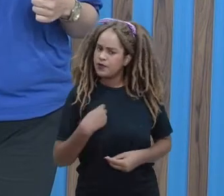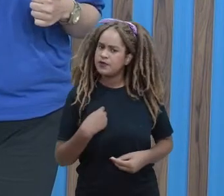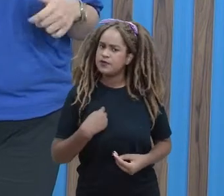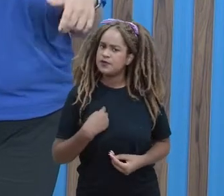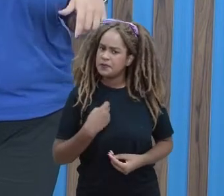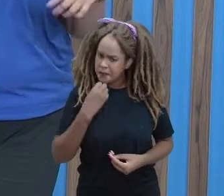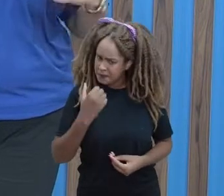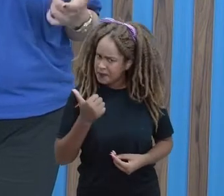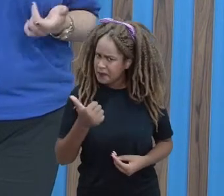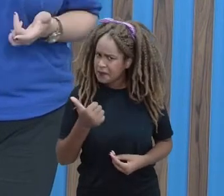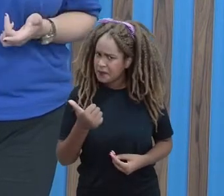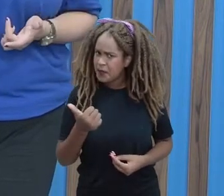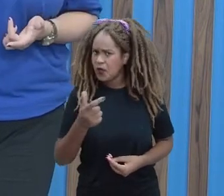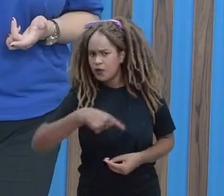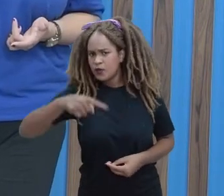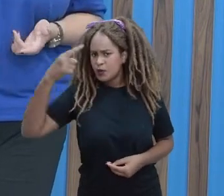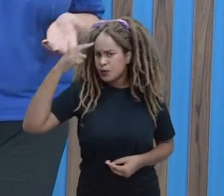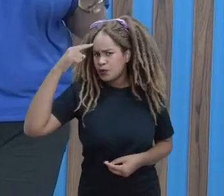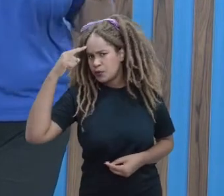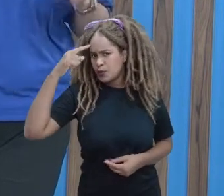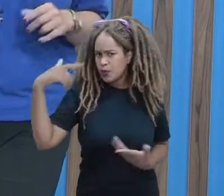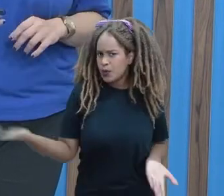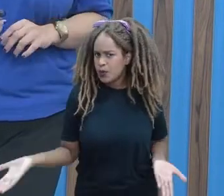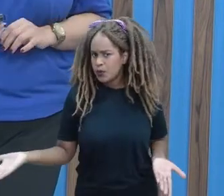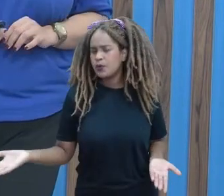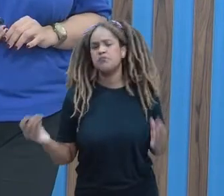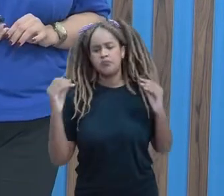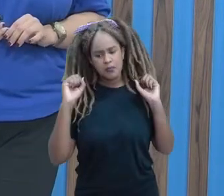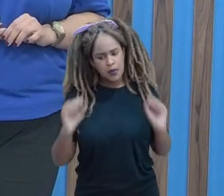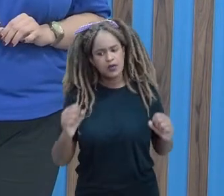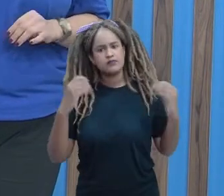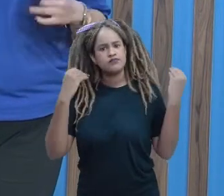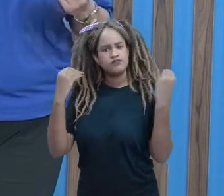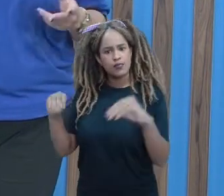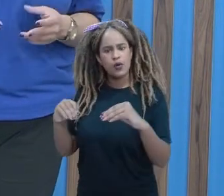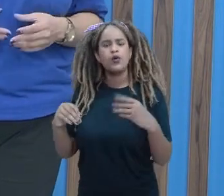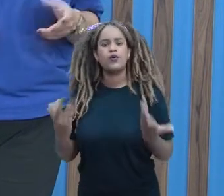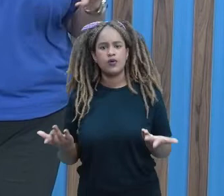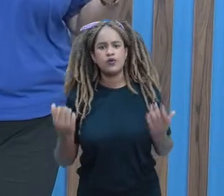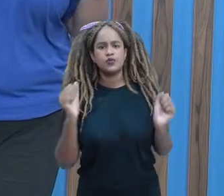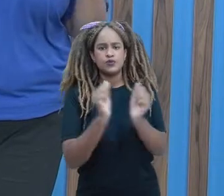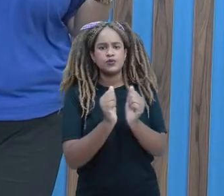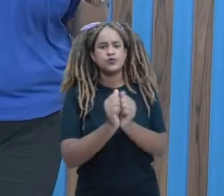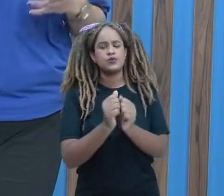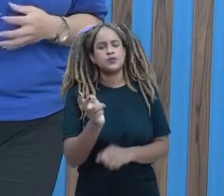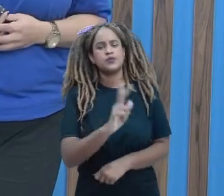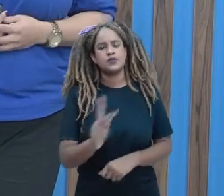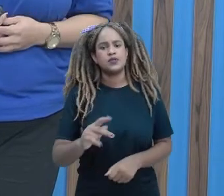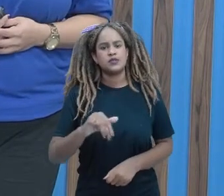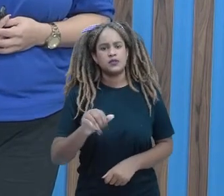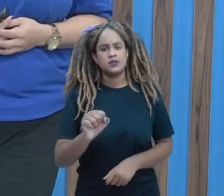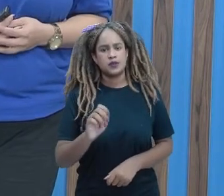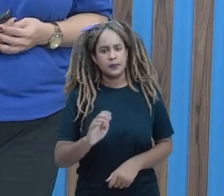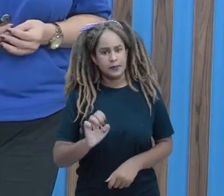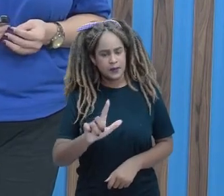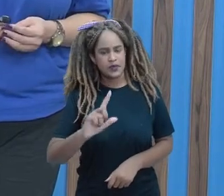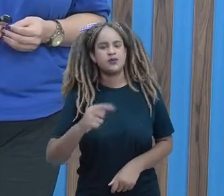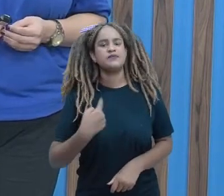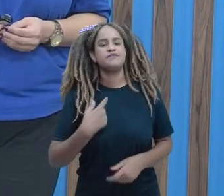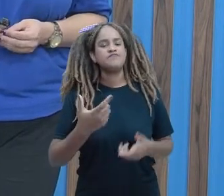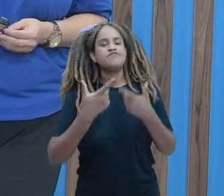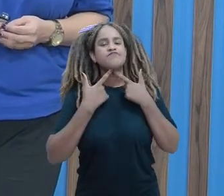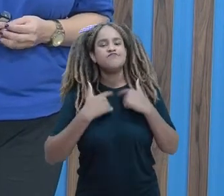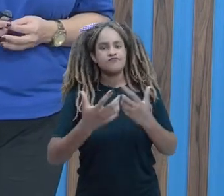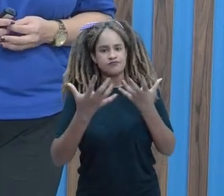aí com vocês? Estão com alguma dúvida também? Então falem aí com a professora Isabel, interajam, que a gente tá doido para falar com vocês, tá